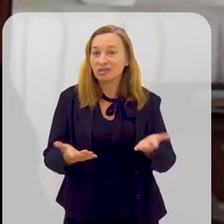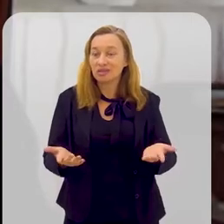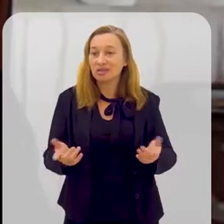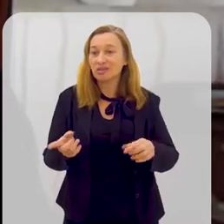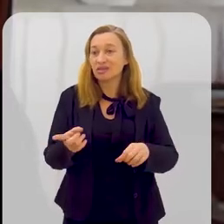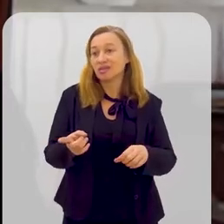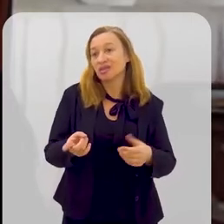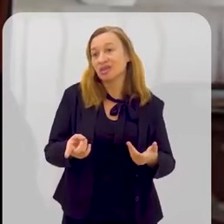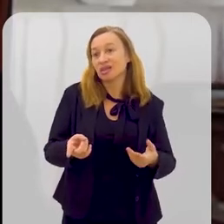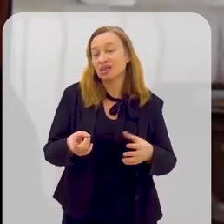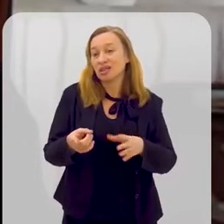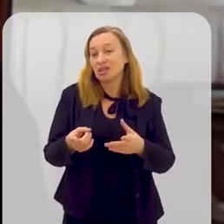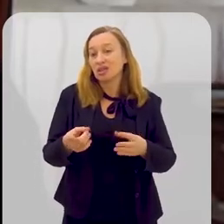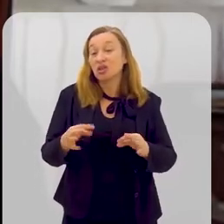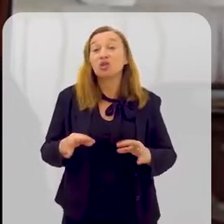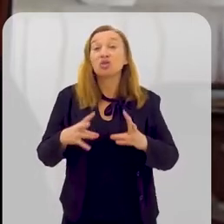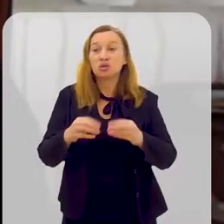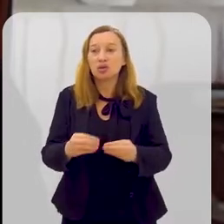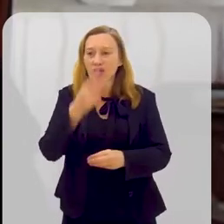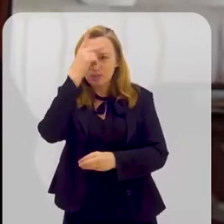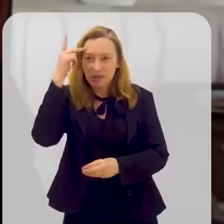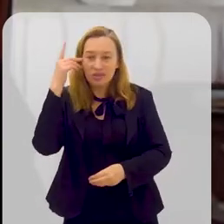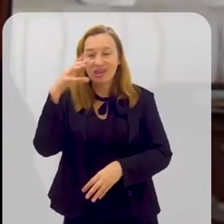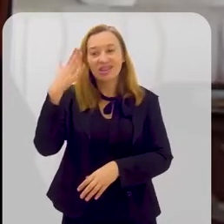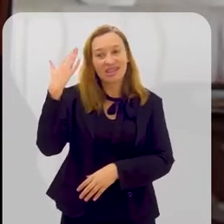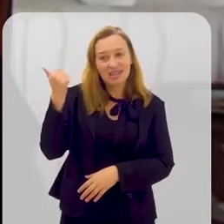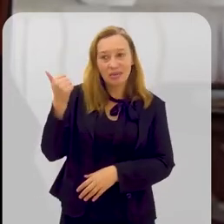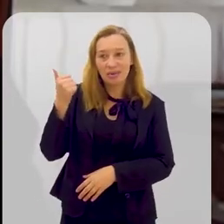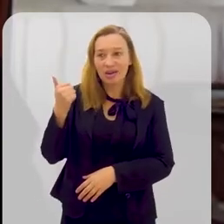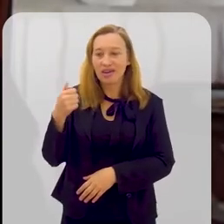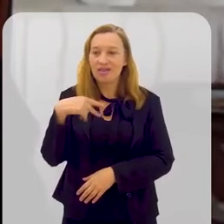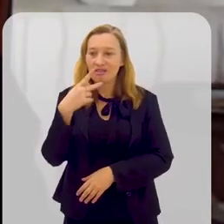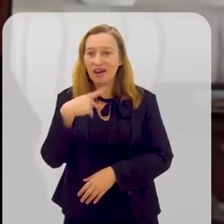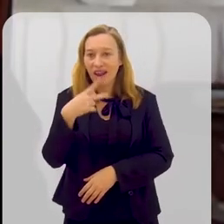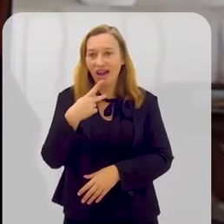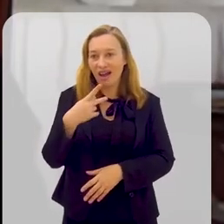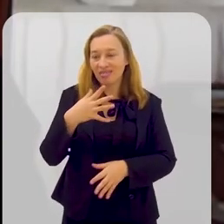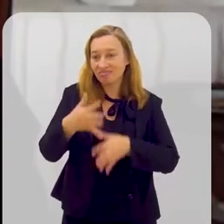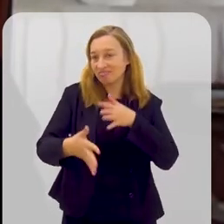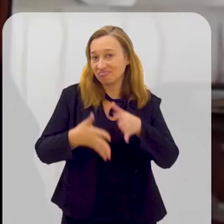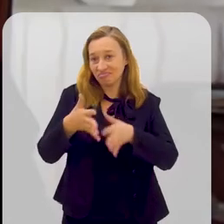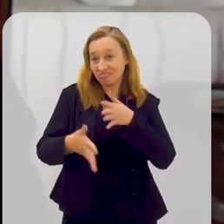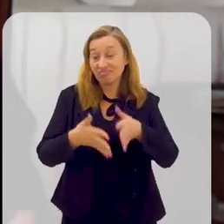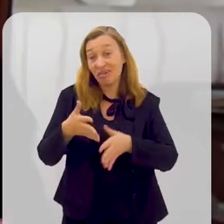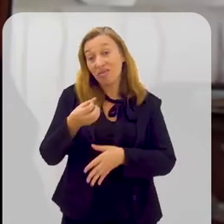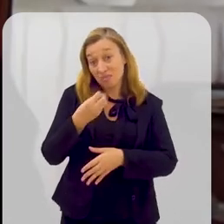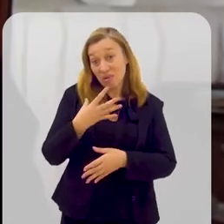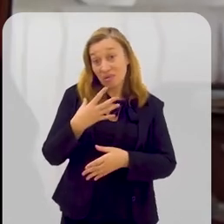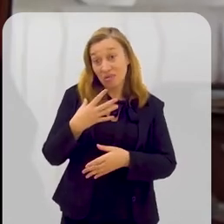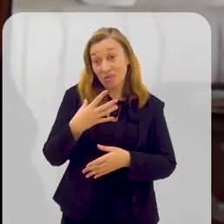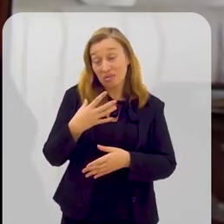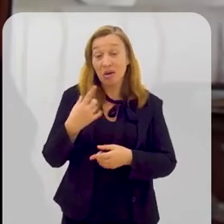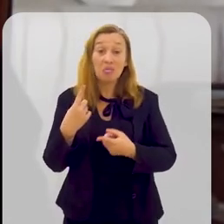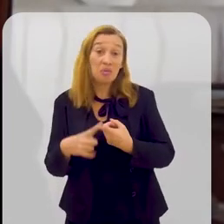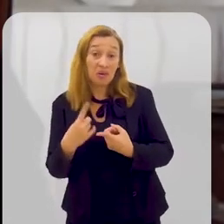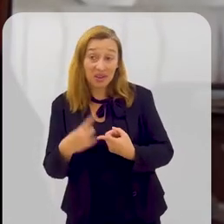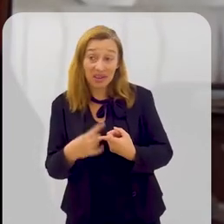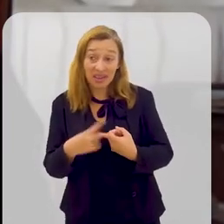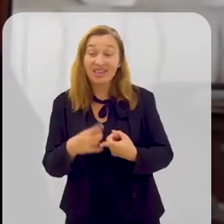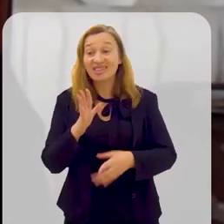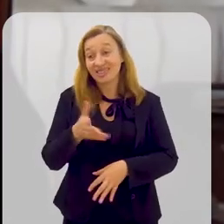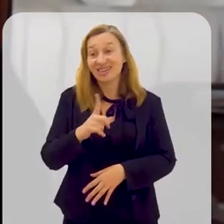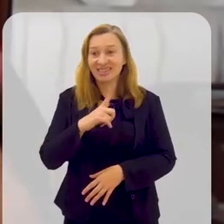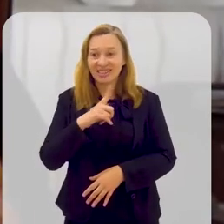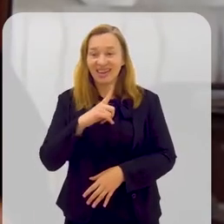a esse ponto de forma que todo mundo saiba falar língua de sinais Seria o ideal inclusive